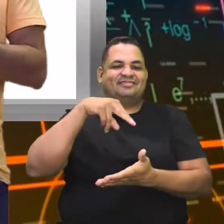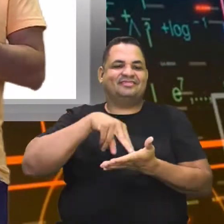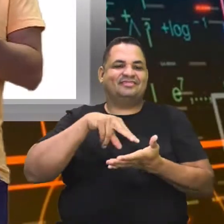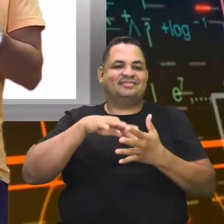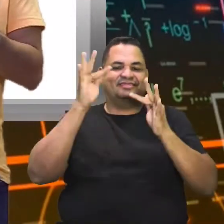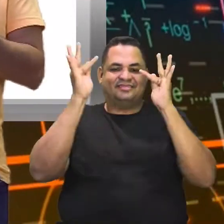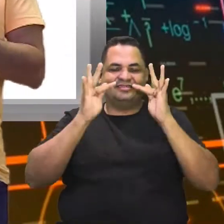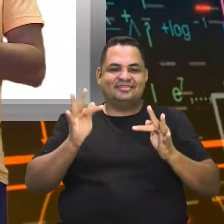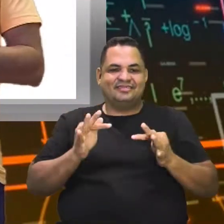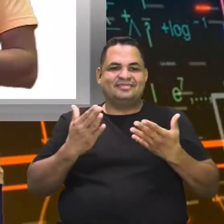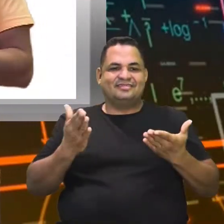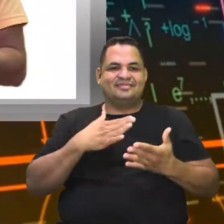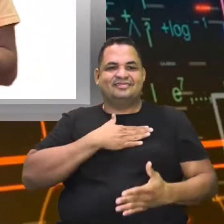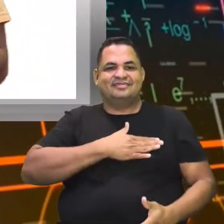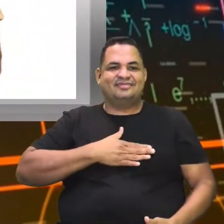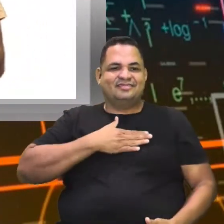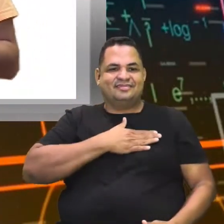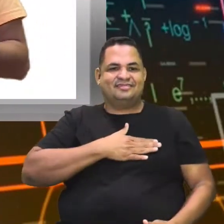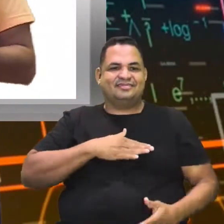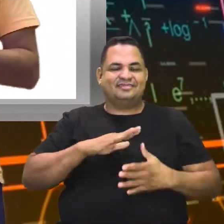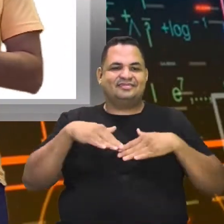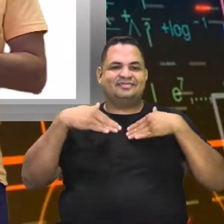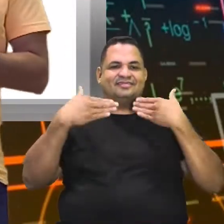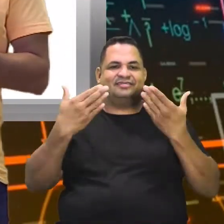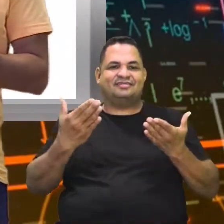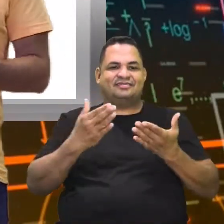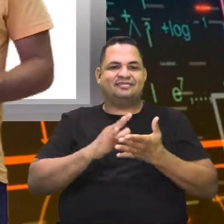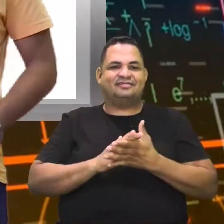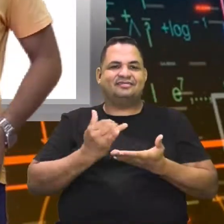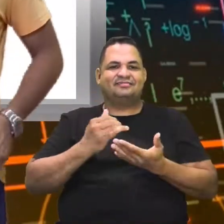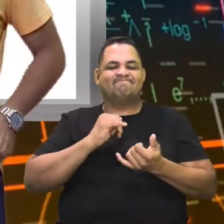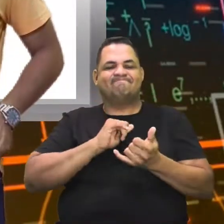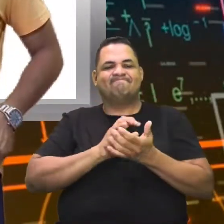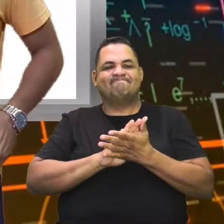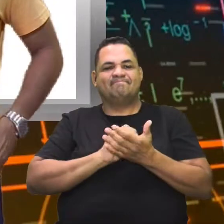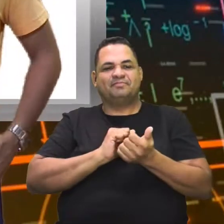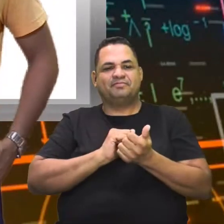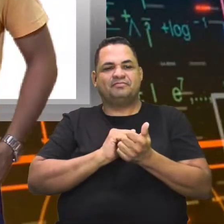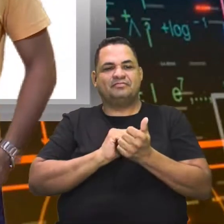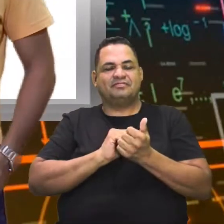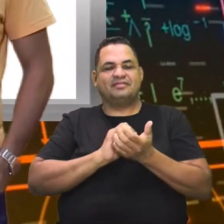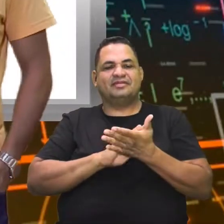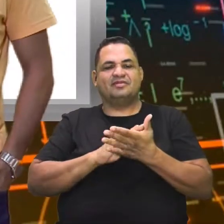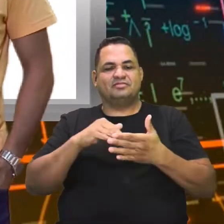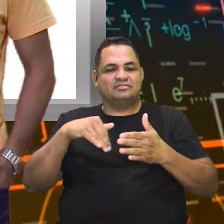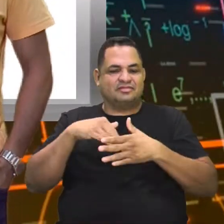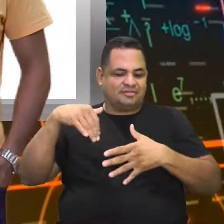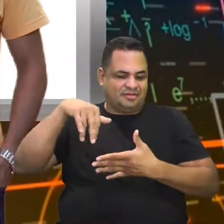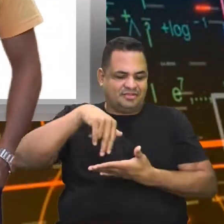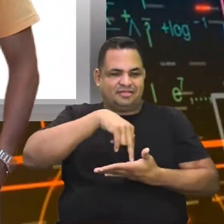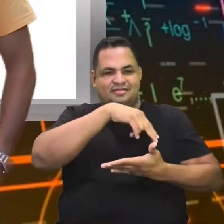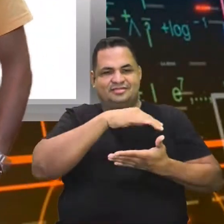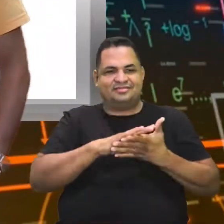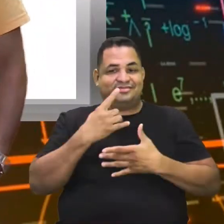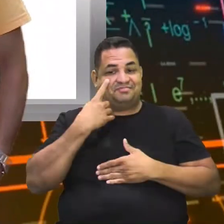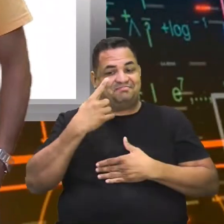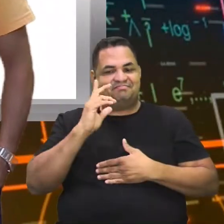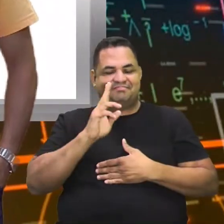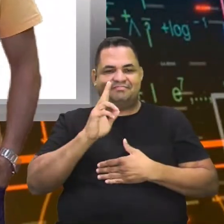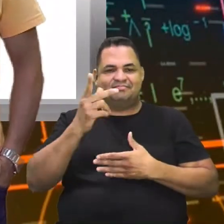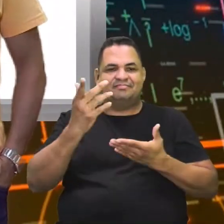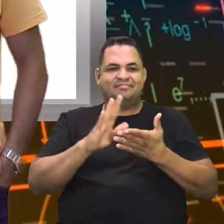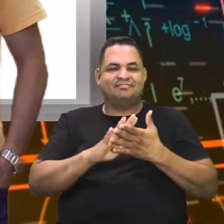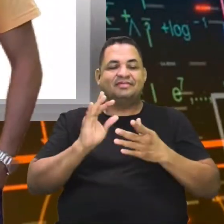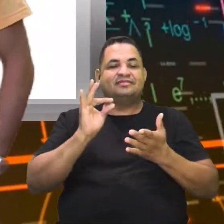alegre, feliz, né? Então eu gosto muito. Então quando eles estão ali com jogos interclasses, quadrilha, eu sempre dou uma espiadinha.